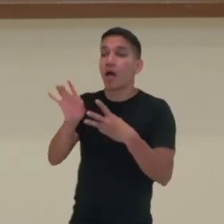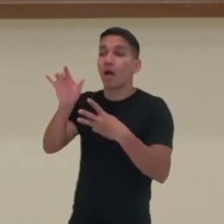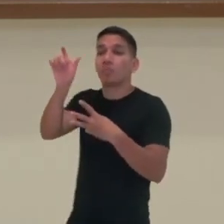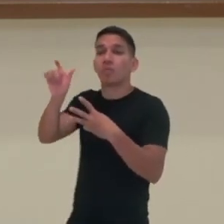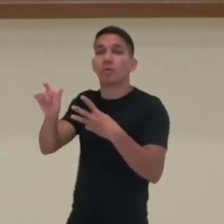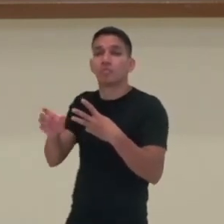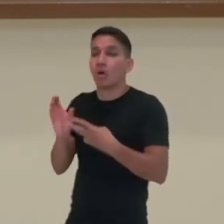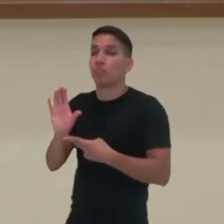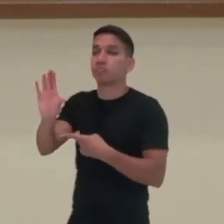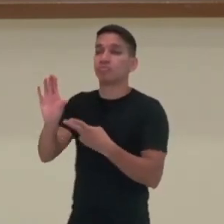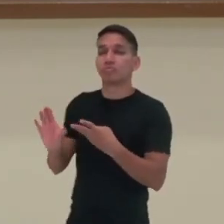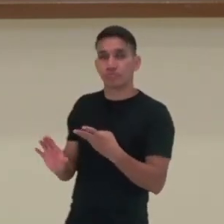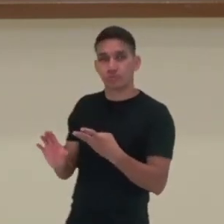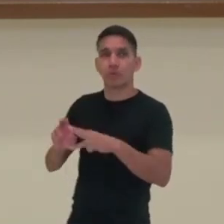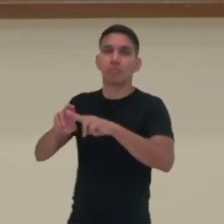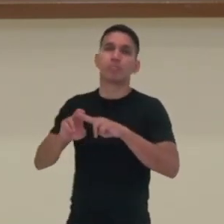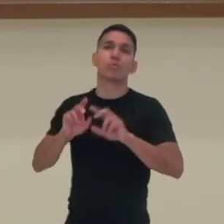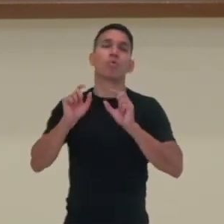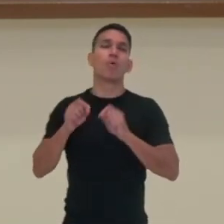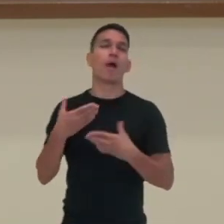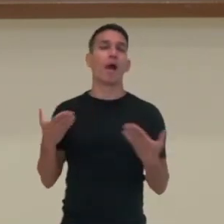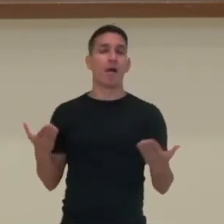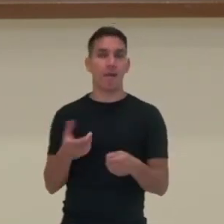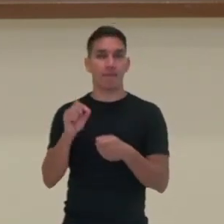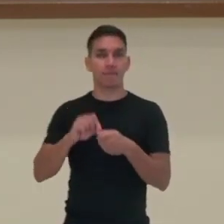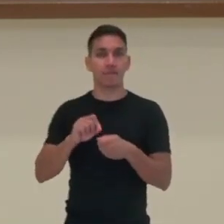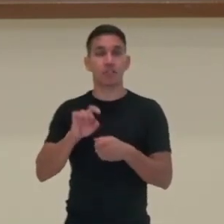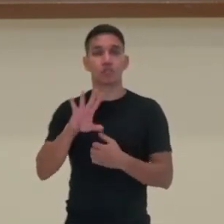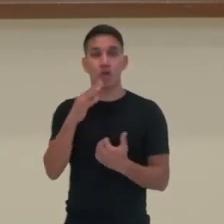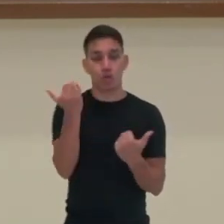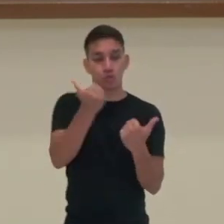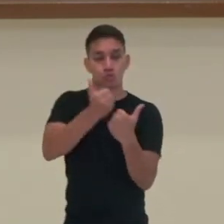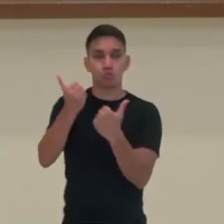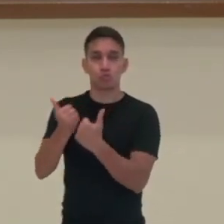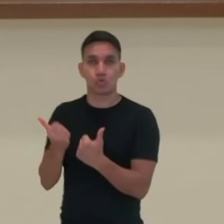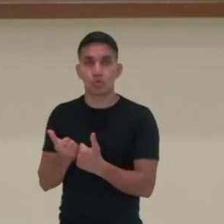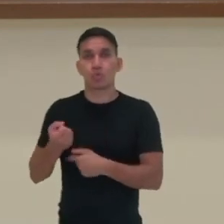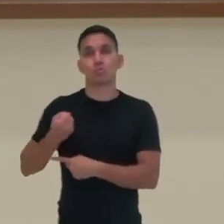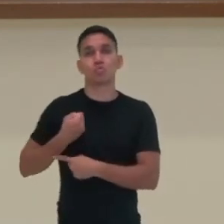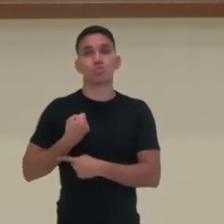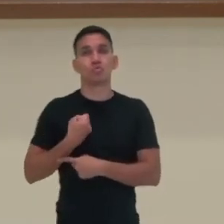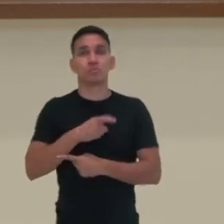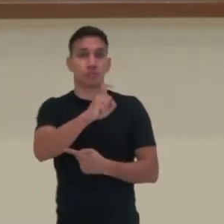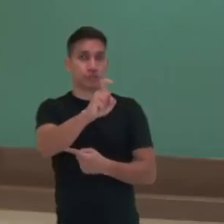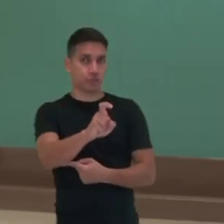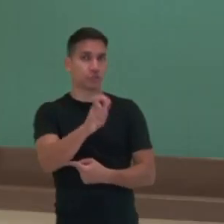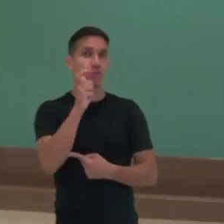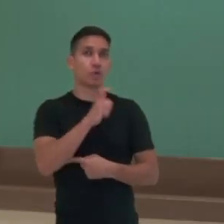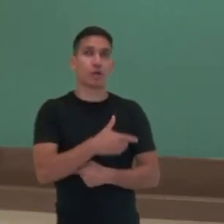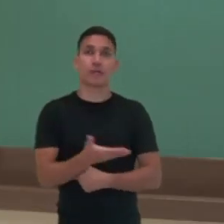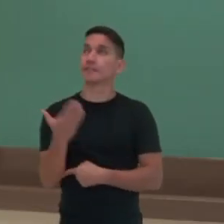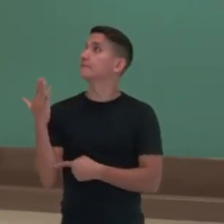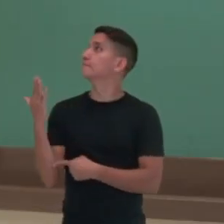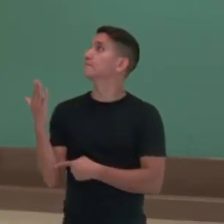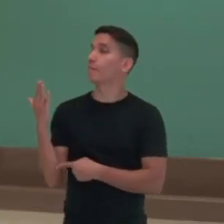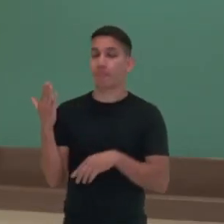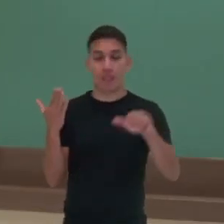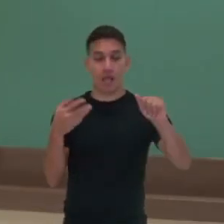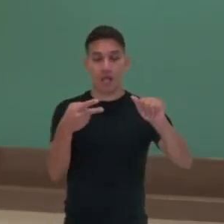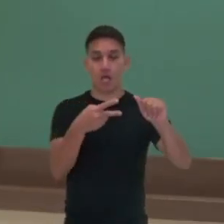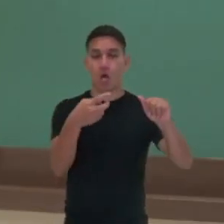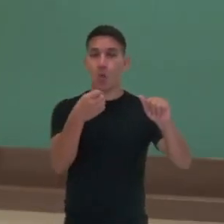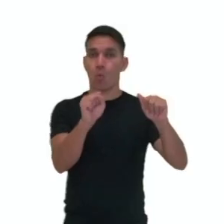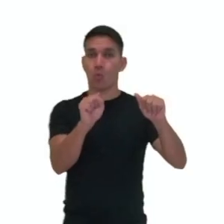irá receber. Para isto, basta substituirmos o valor de x aqui, ó. Então, A